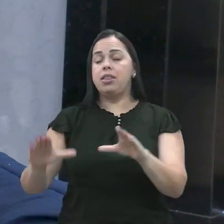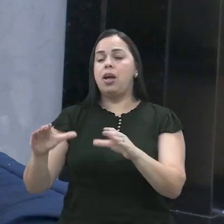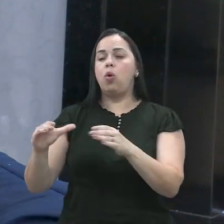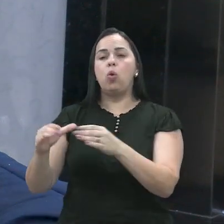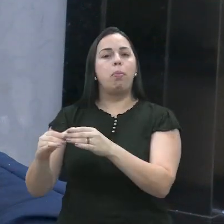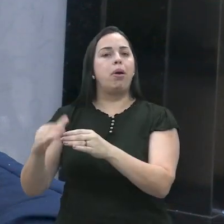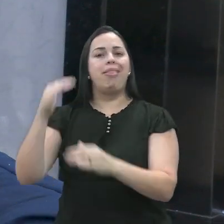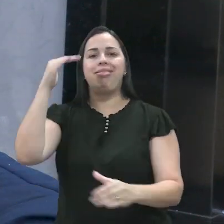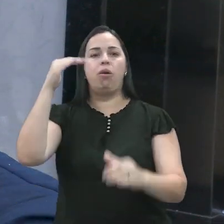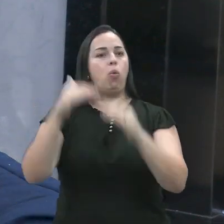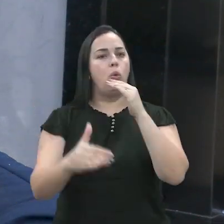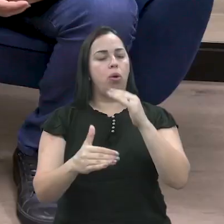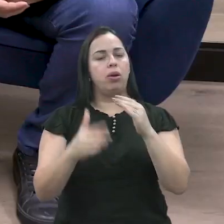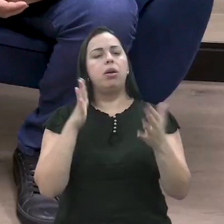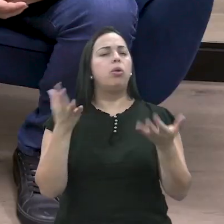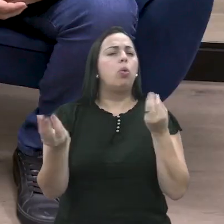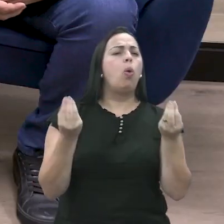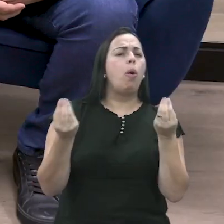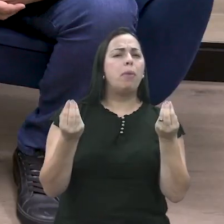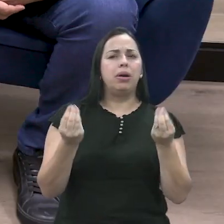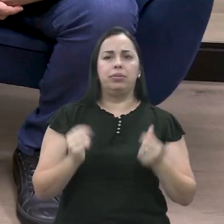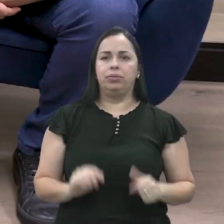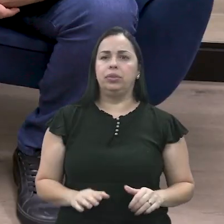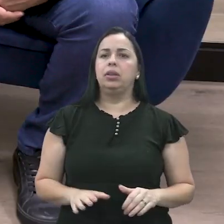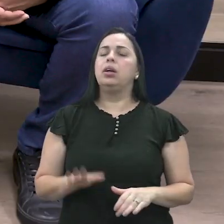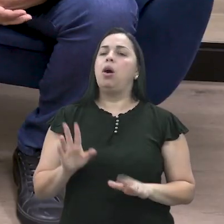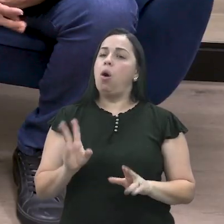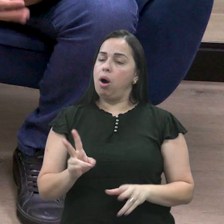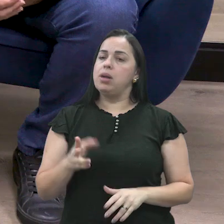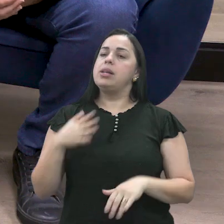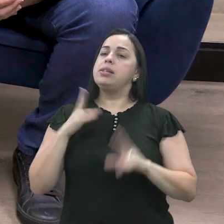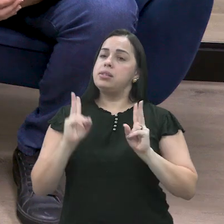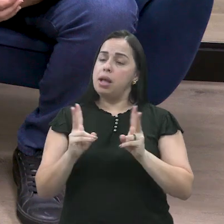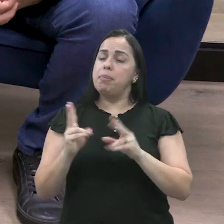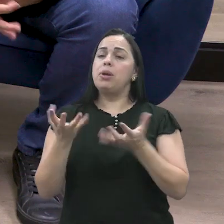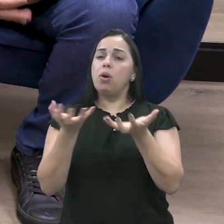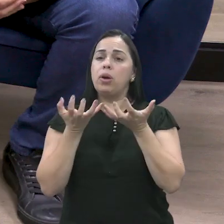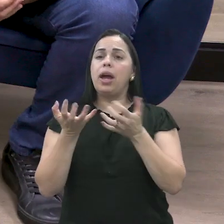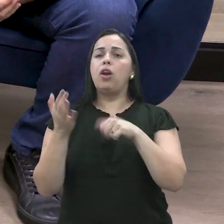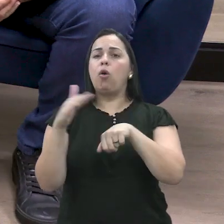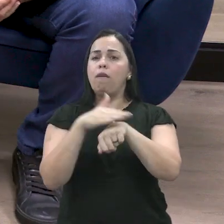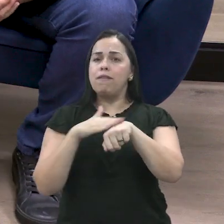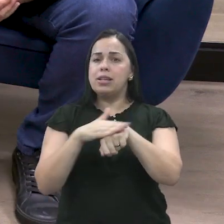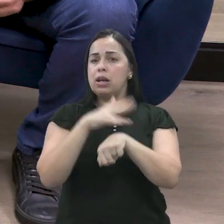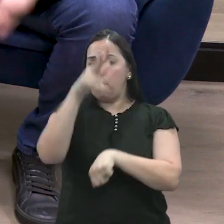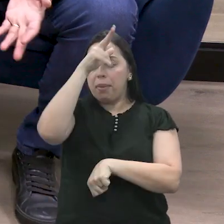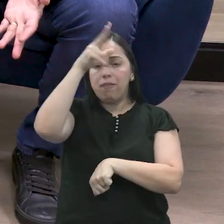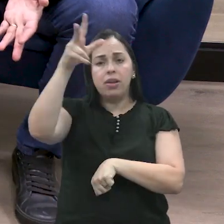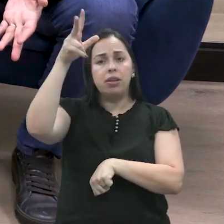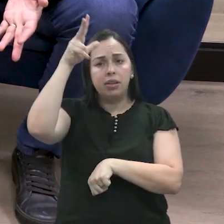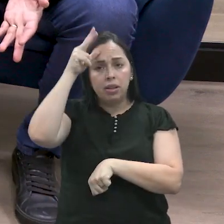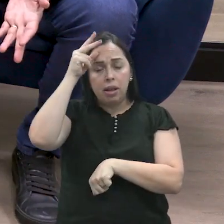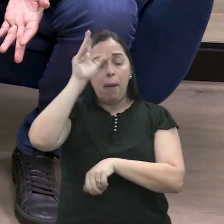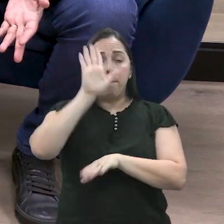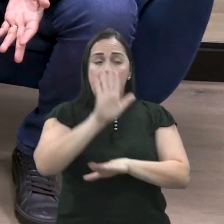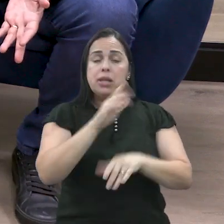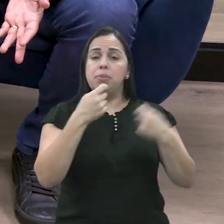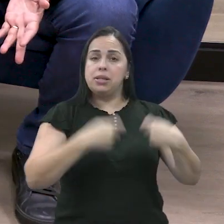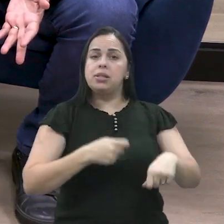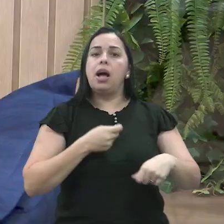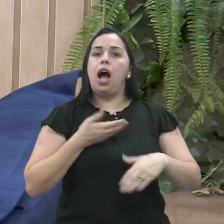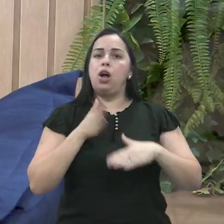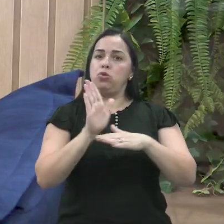sua conversa com o Executivo. Olha, a conversa com o Executivo vai ser sempre positiva, no sentido do Executivo atuar em benefício da